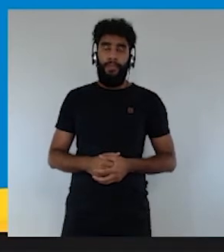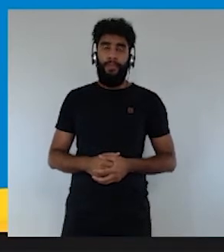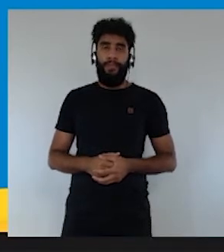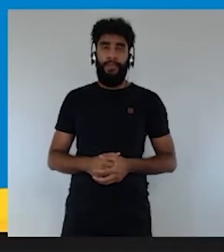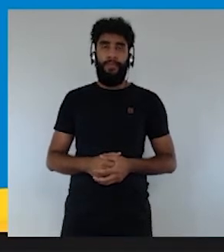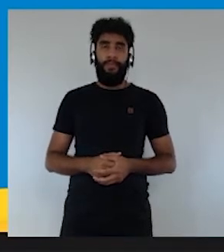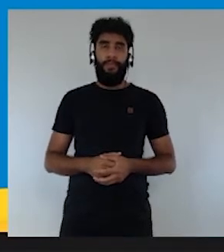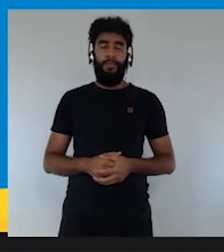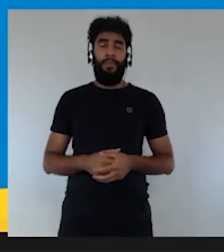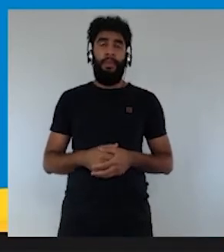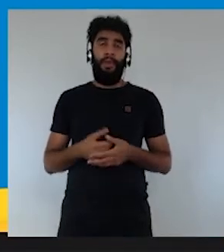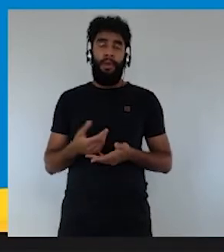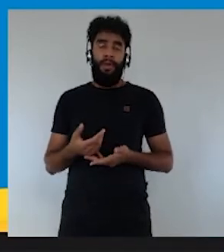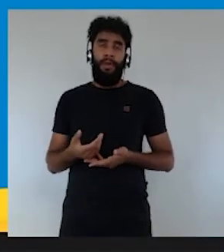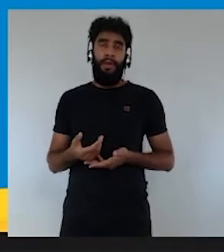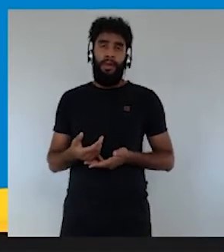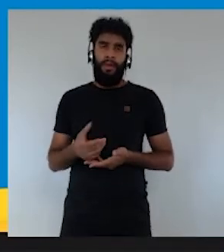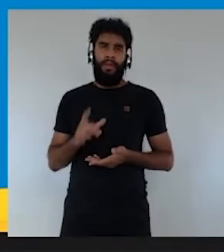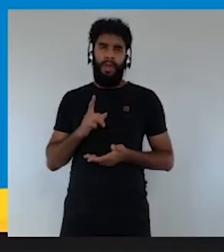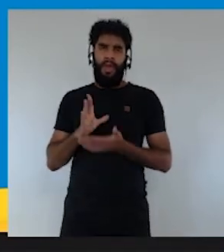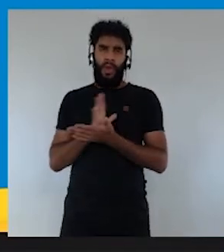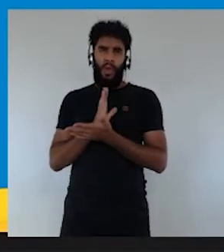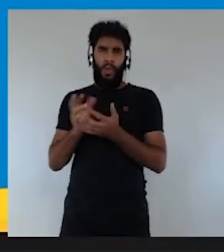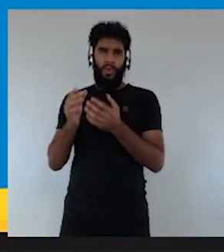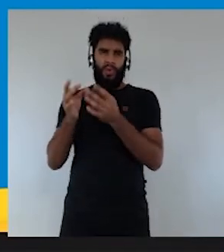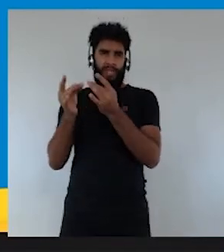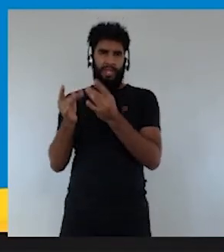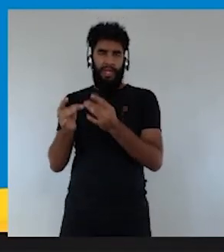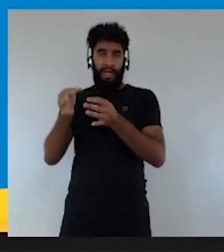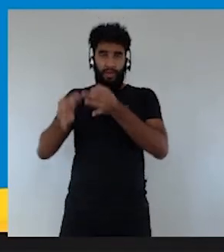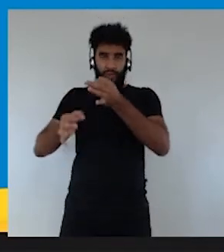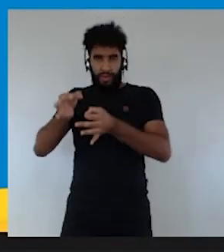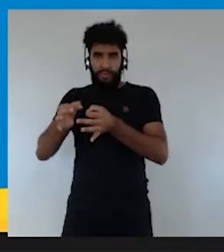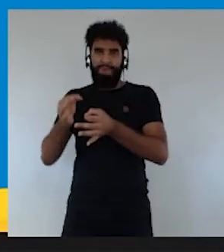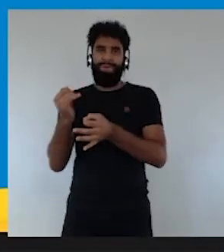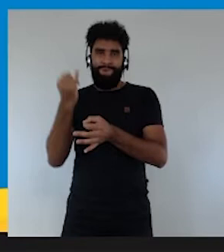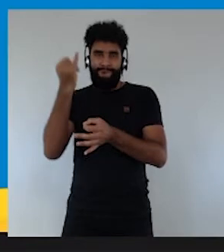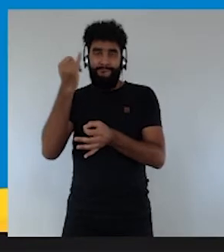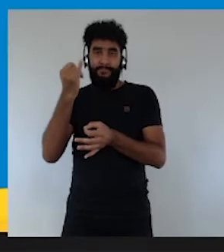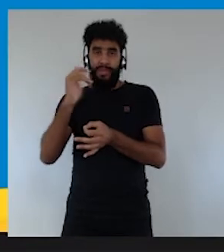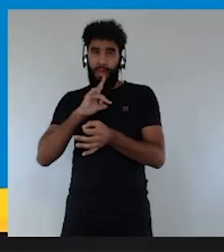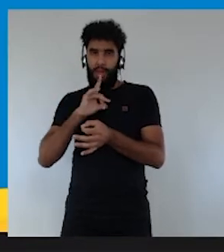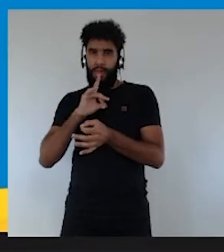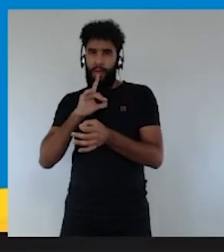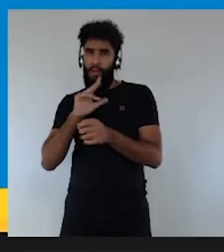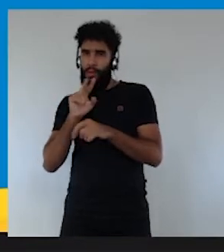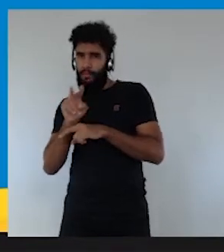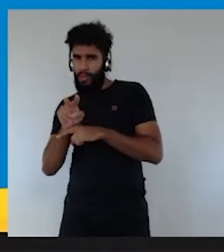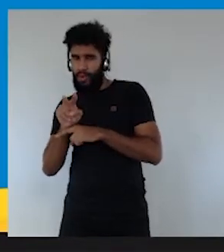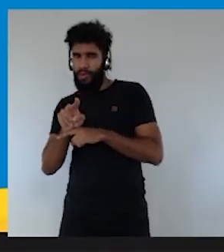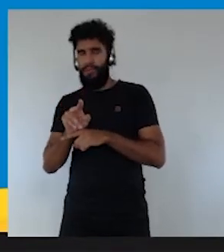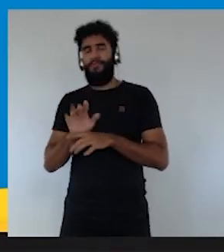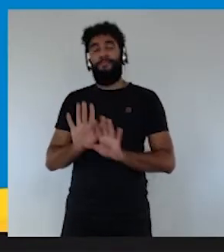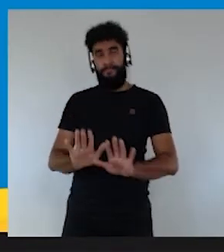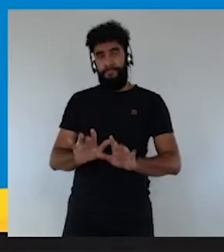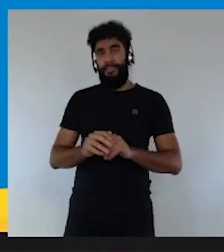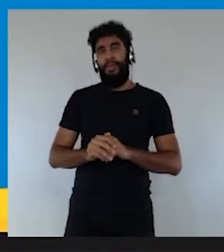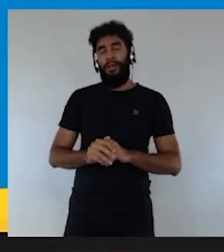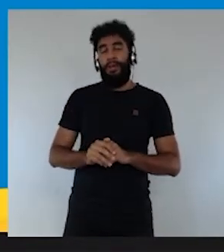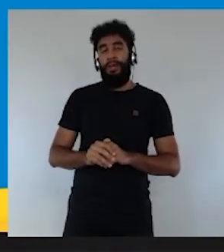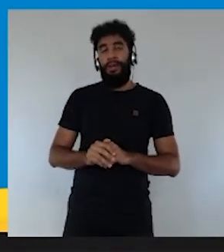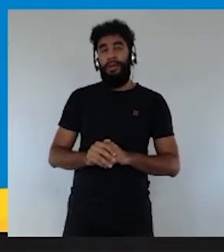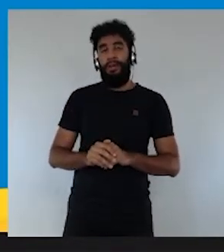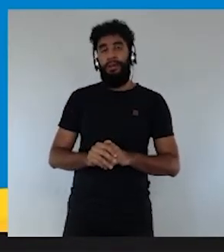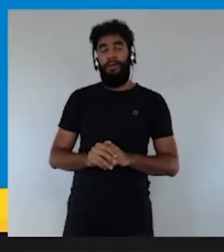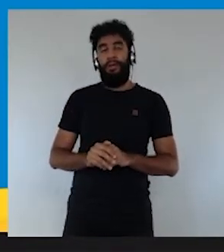E aí tem questões jurídicas também que são importantes. Até onde é necessário a anuência